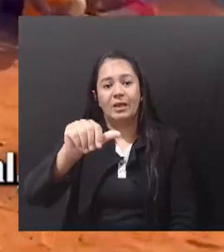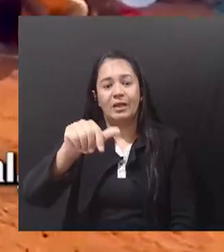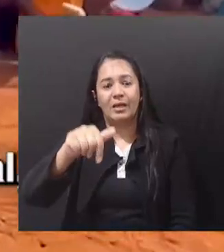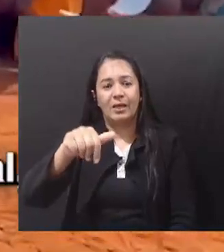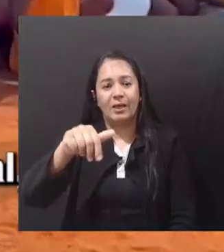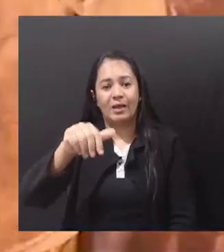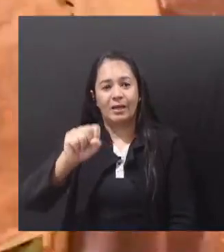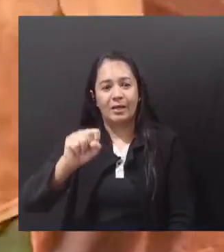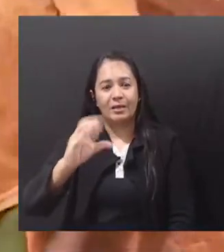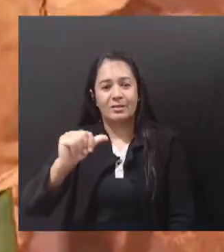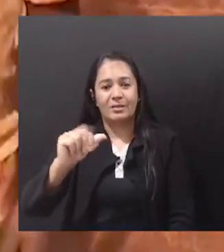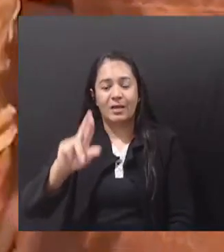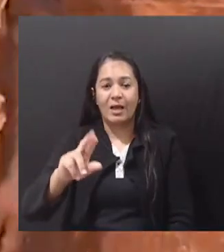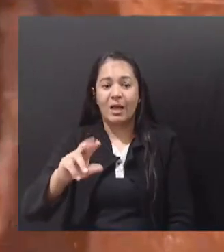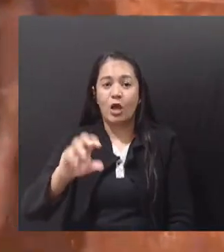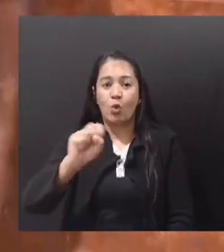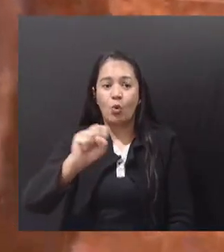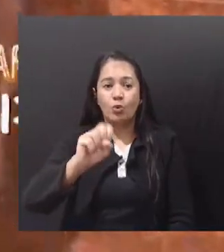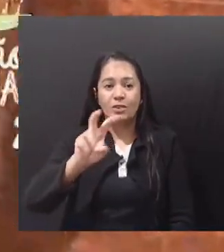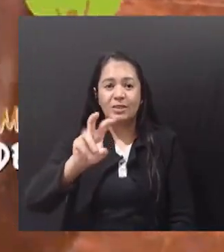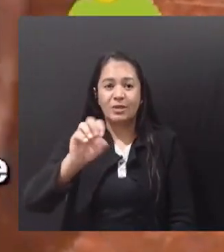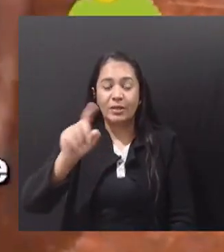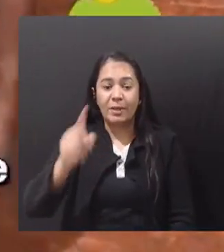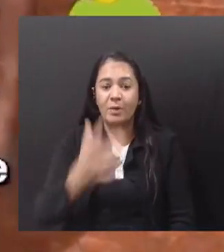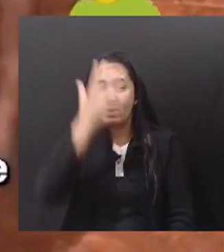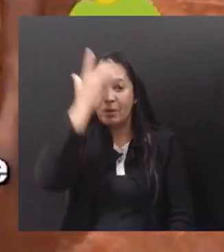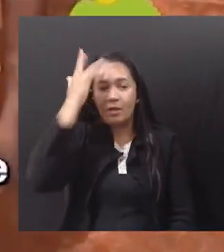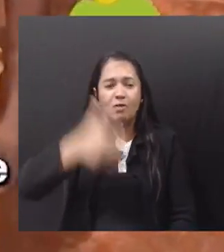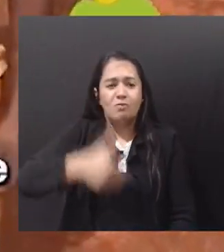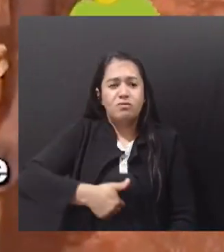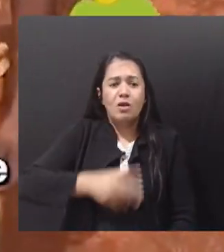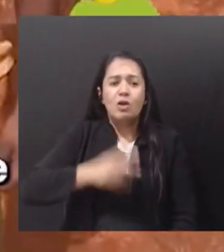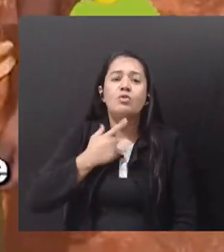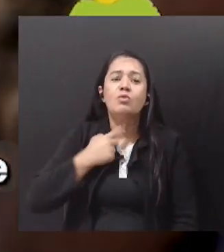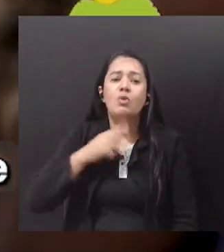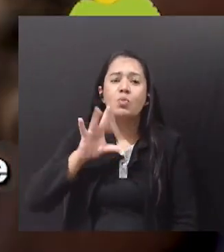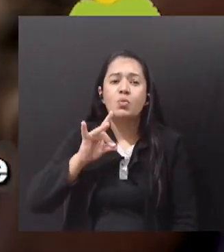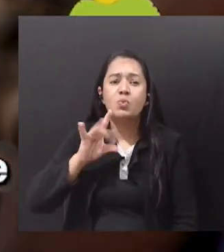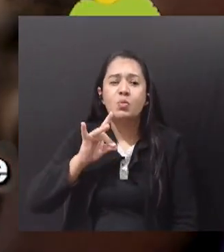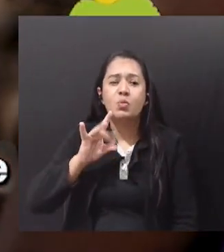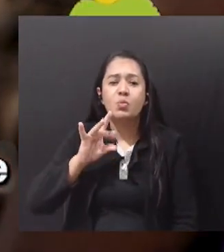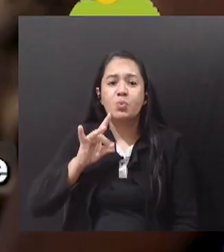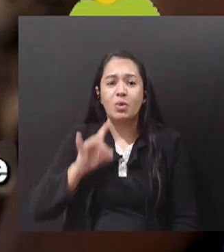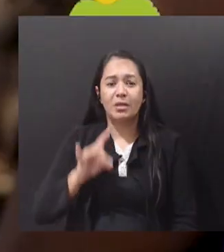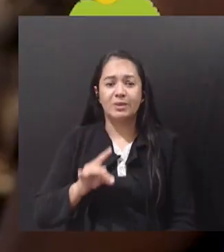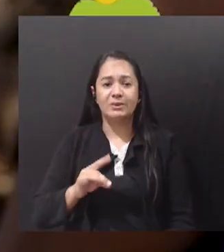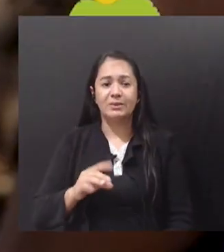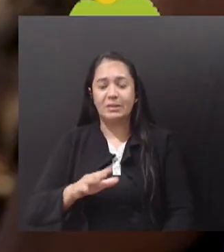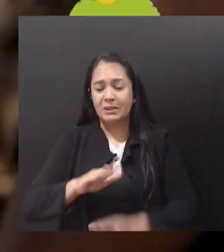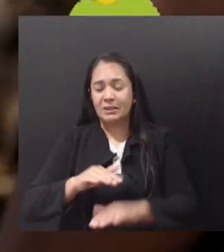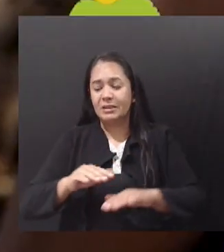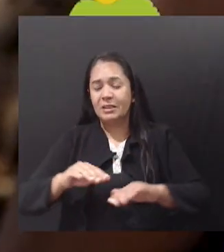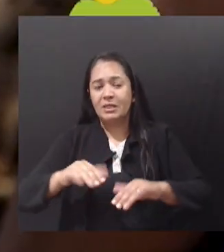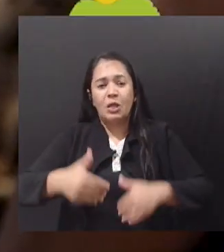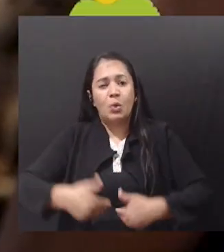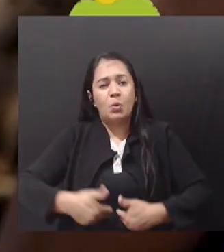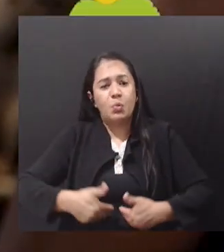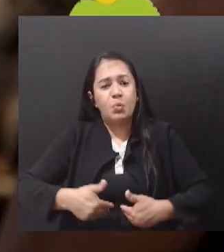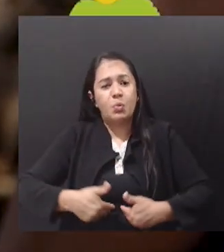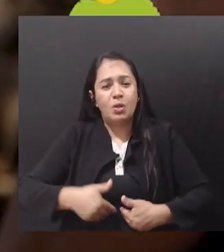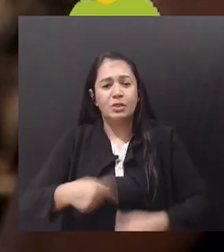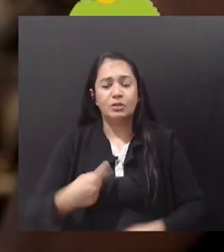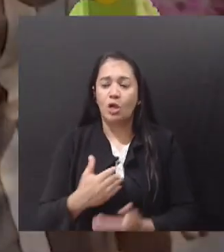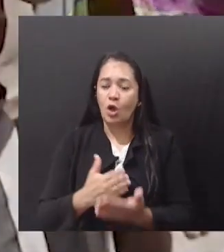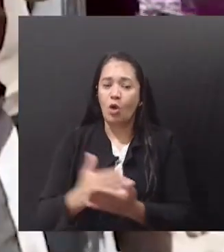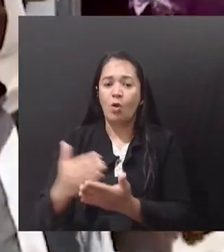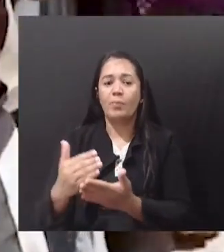pessoas famintas e sedentas, morrendo por dia, e a desnutrição infantil muito acima do normal. Então nós chegamos e implantamos